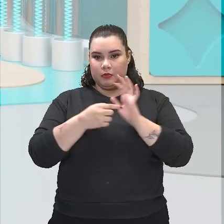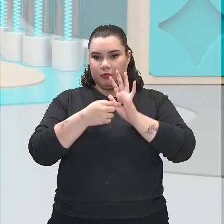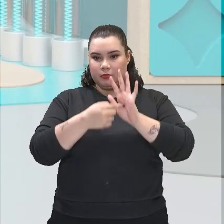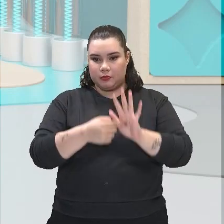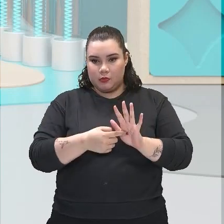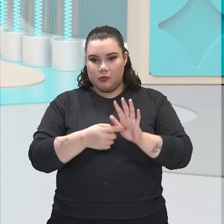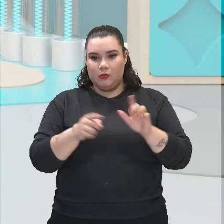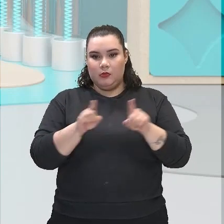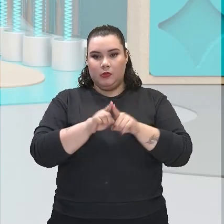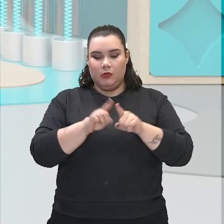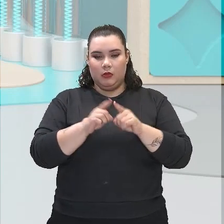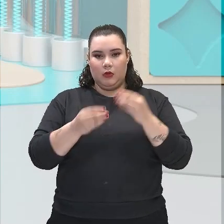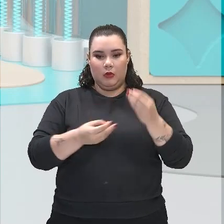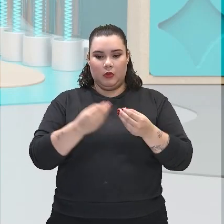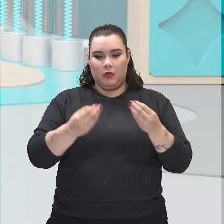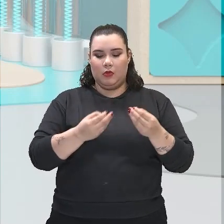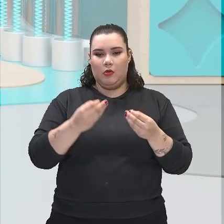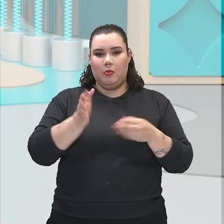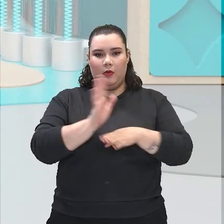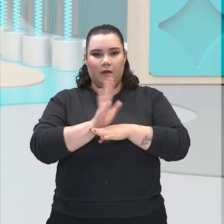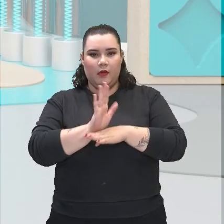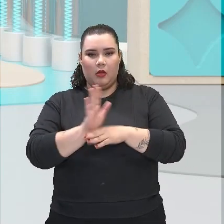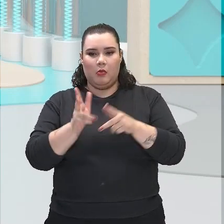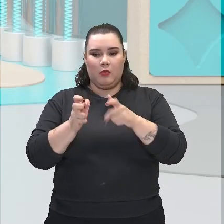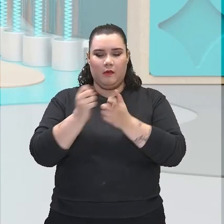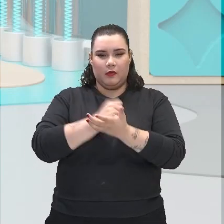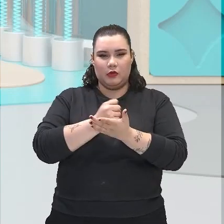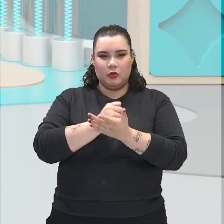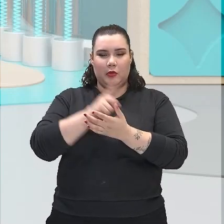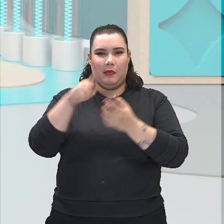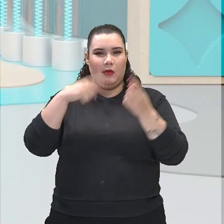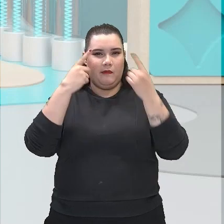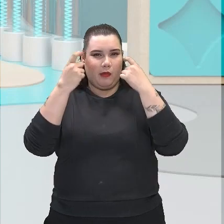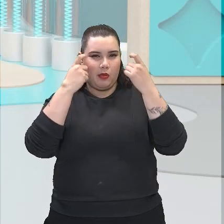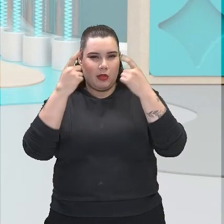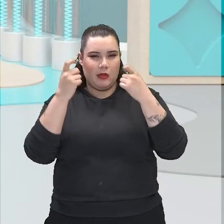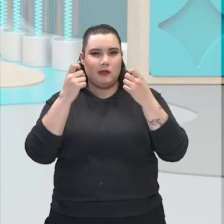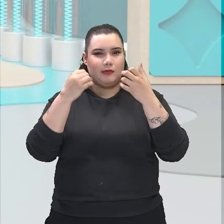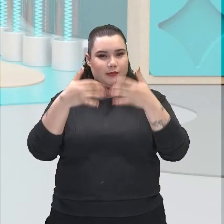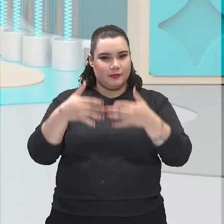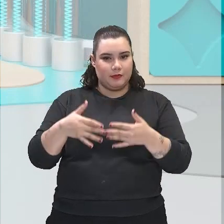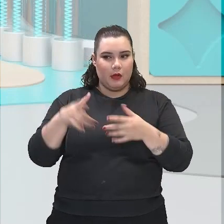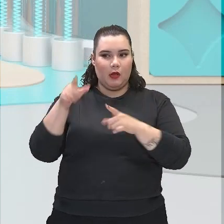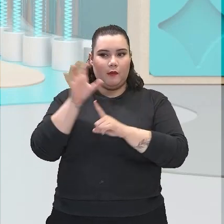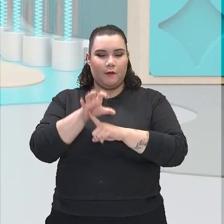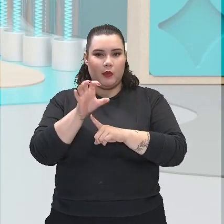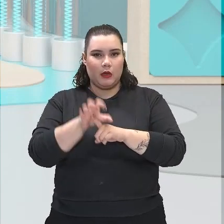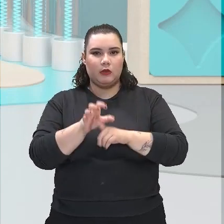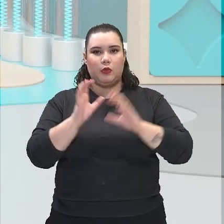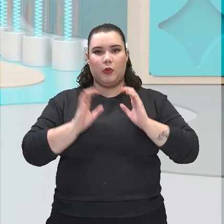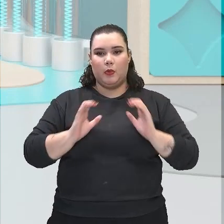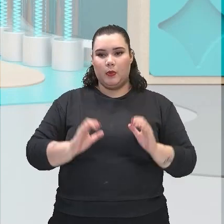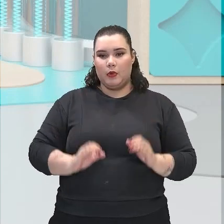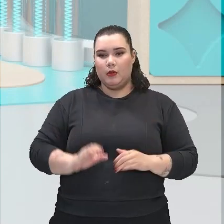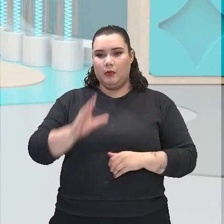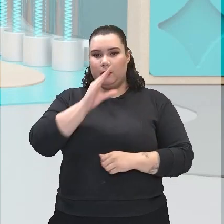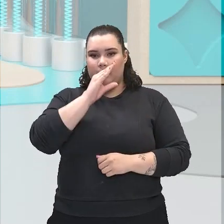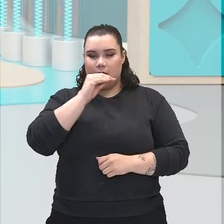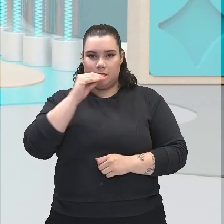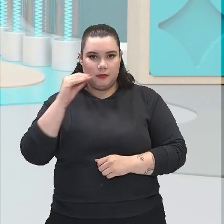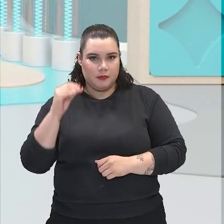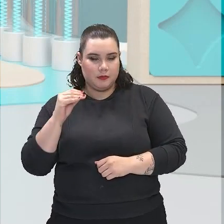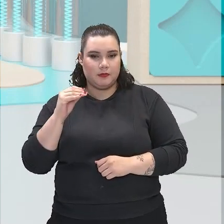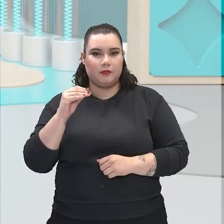questão dos filmes e videogames com cenas violentas e a influência que eles exercem sobre as crianças, sobre